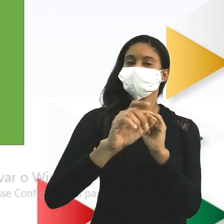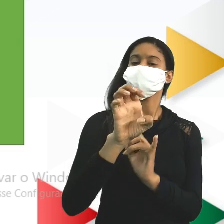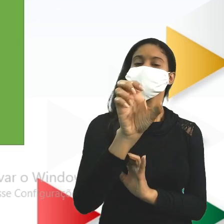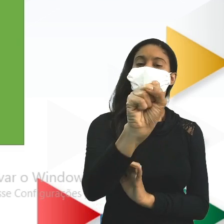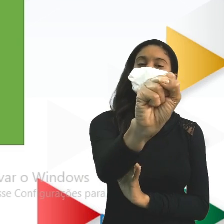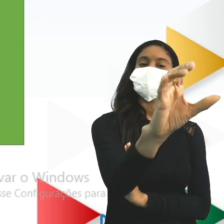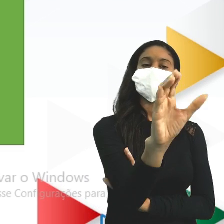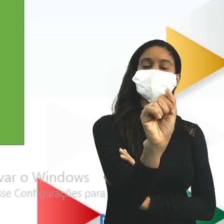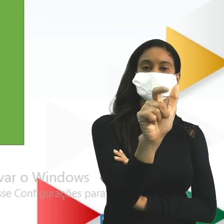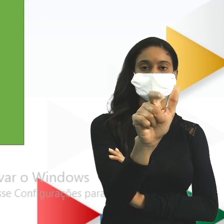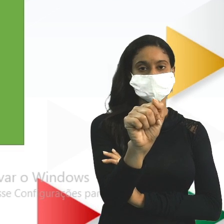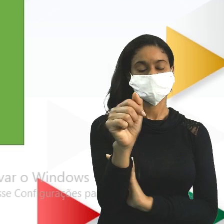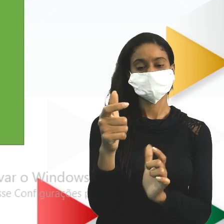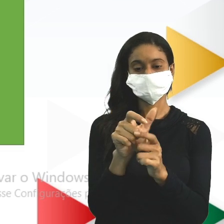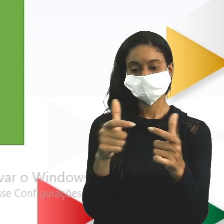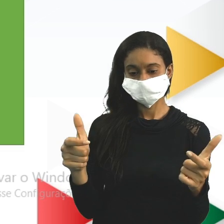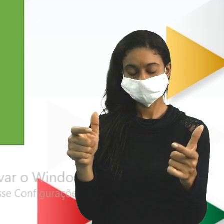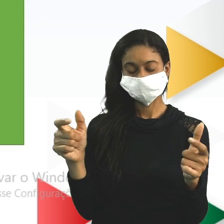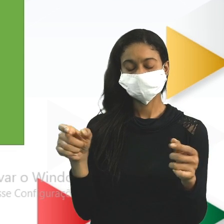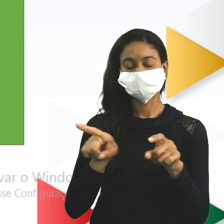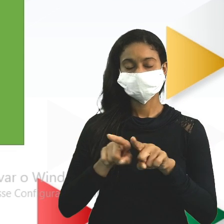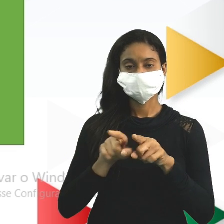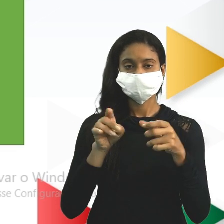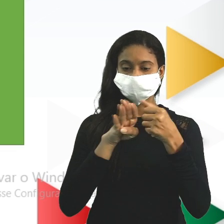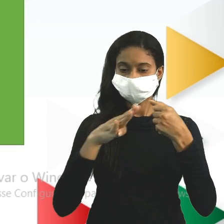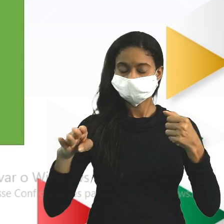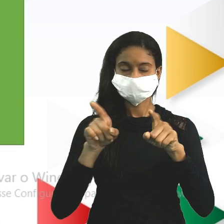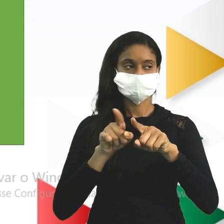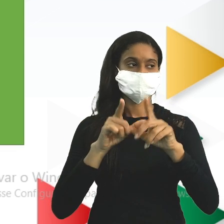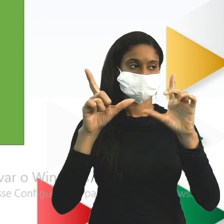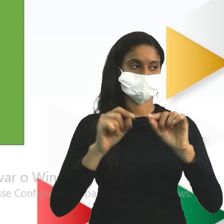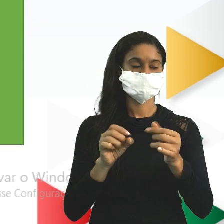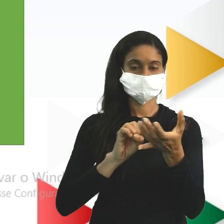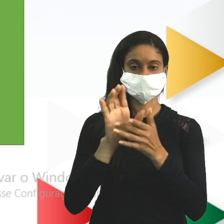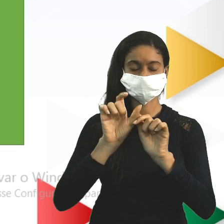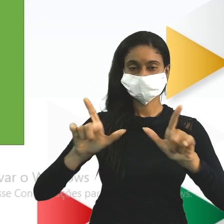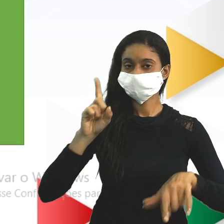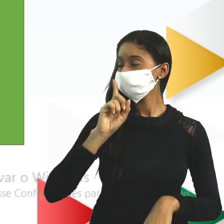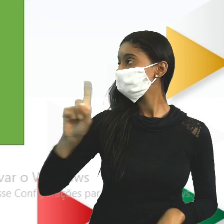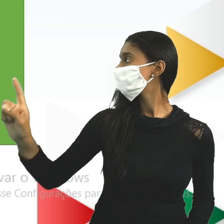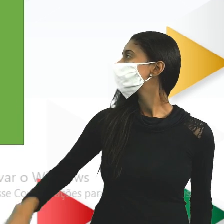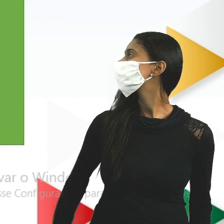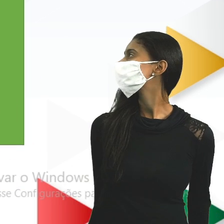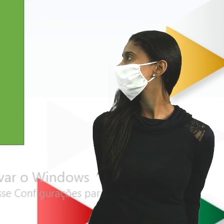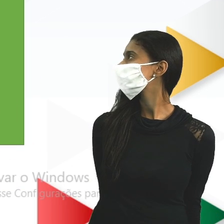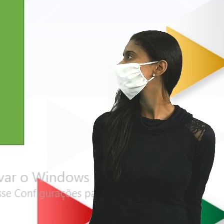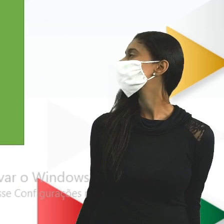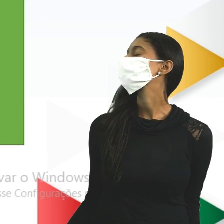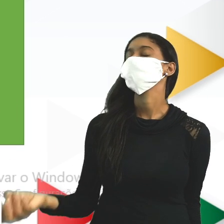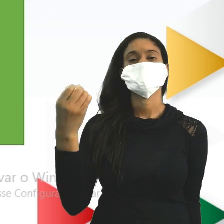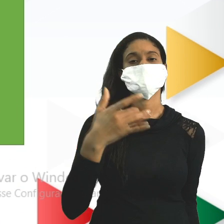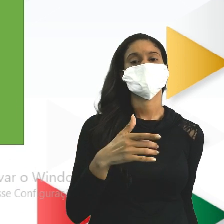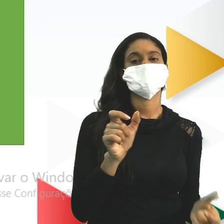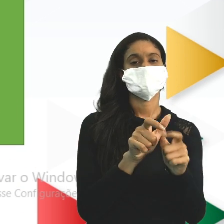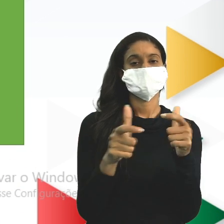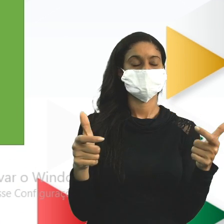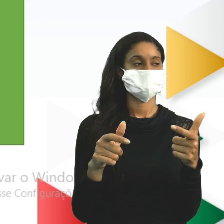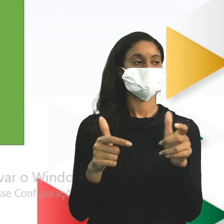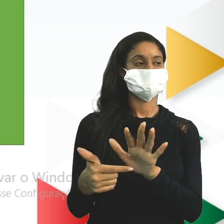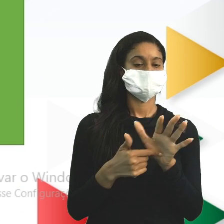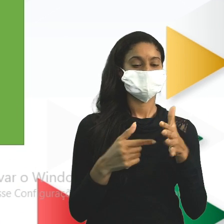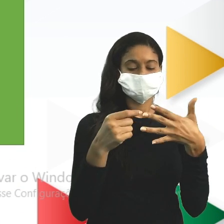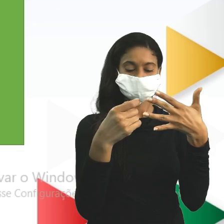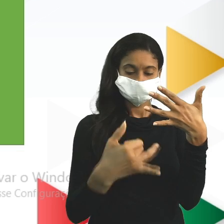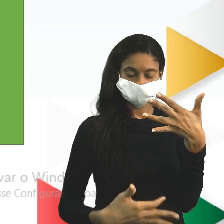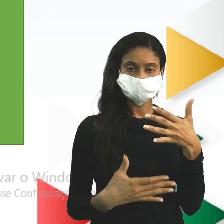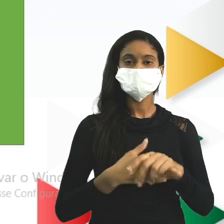grande, média e pequena. Mostra aí, Ronaldo, os slides. Pronto. Aí eu falei, a grande tem sua representação bem